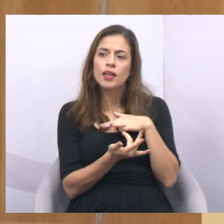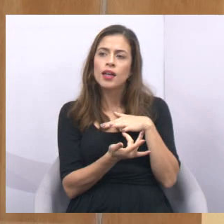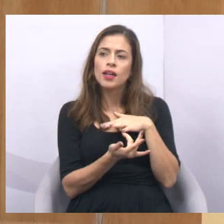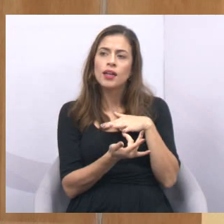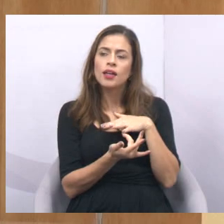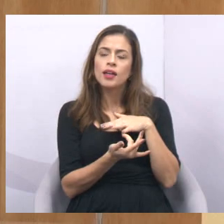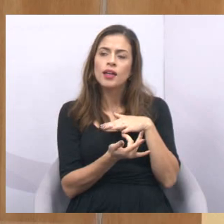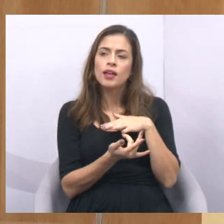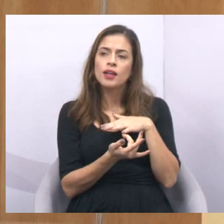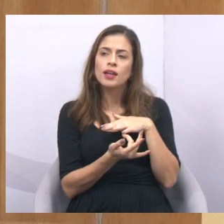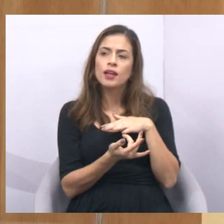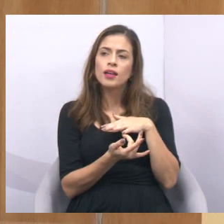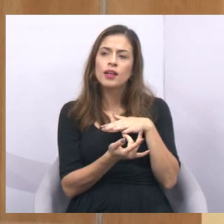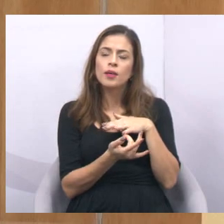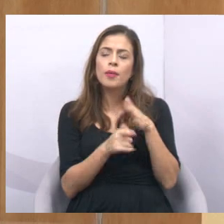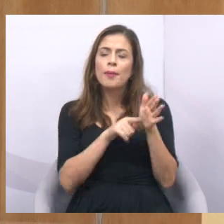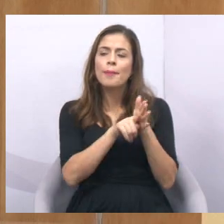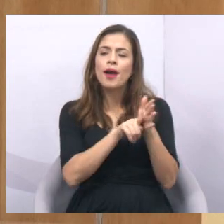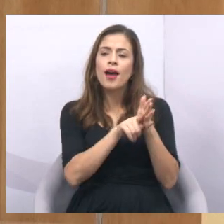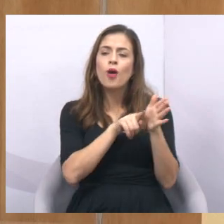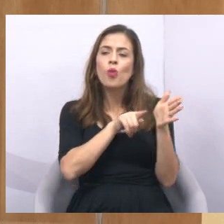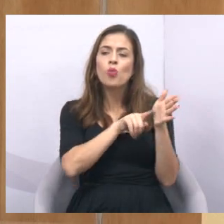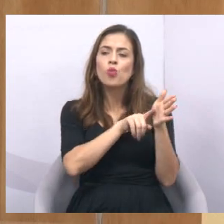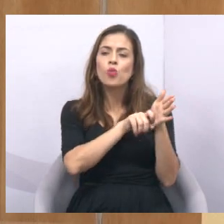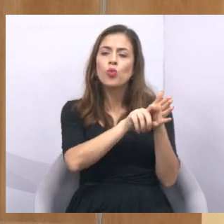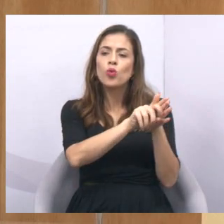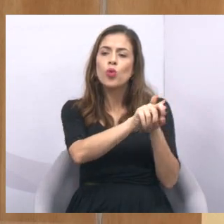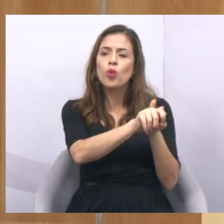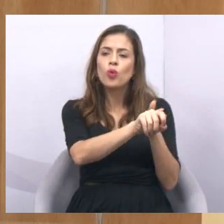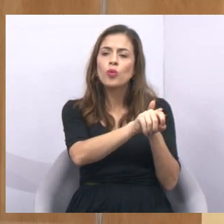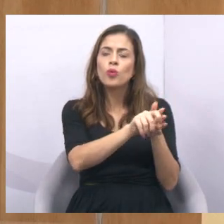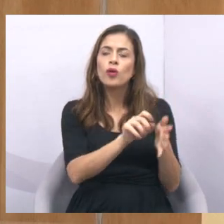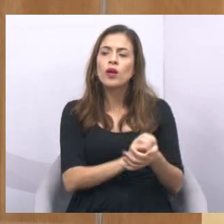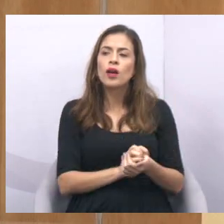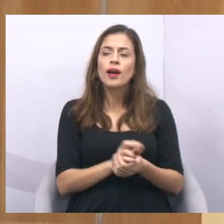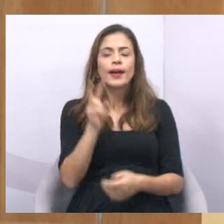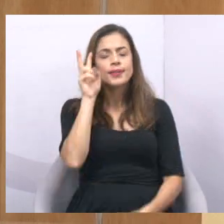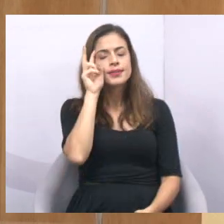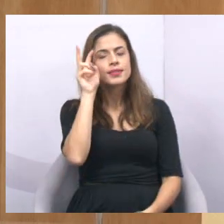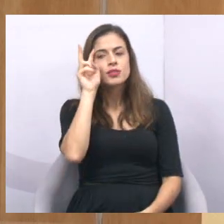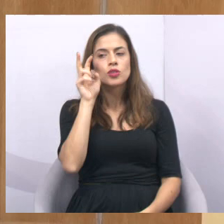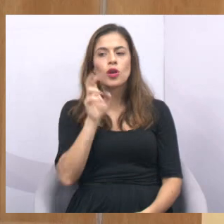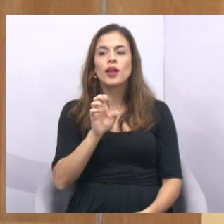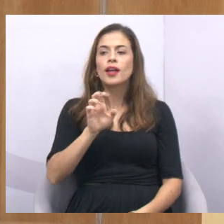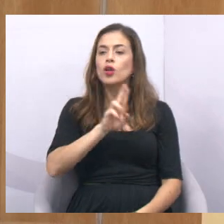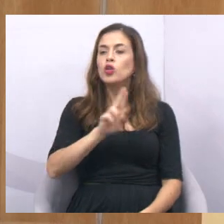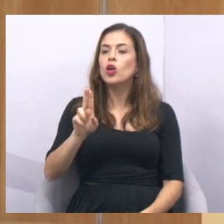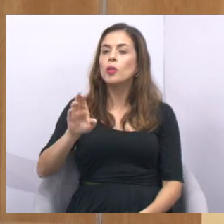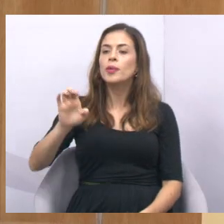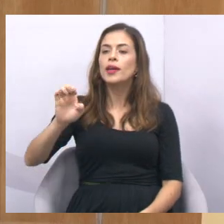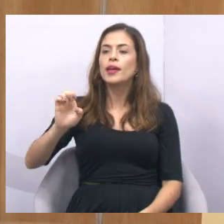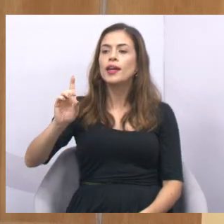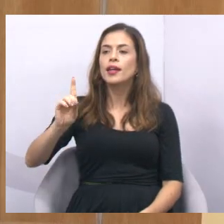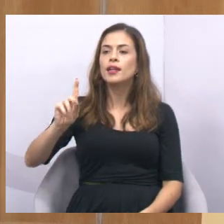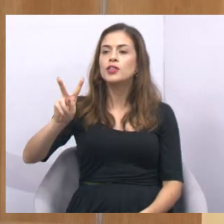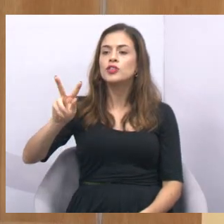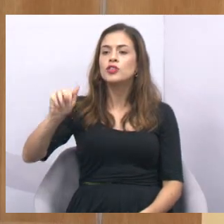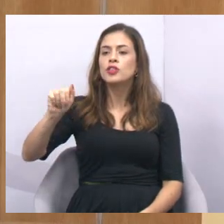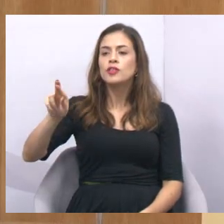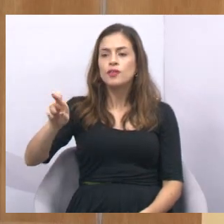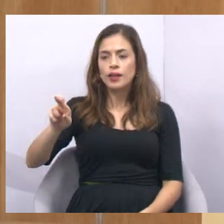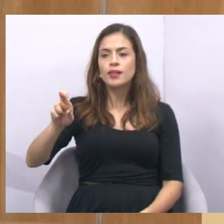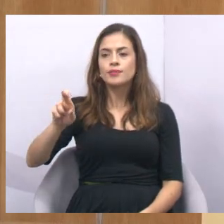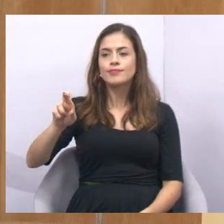aqui, basta você colocar no Google a história do Edivar, que a gente já vai saber um pouquinho da